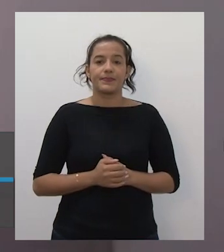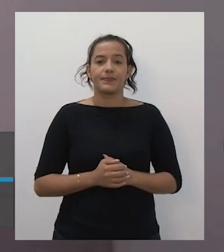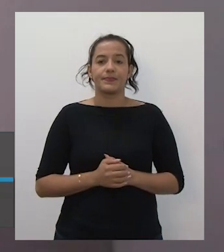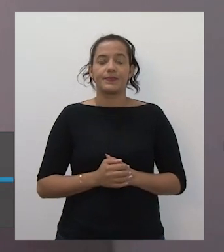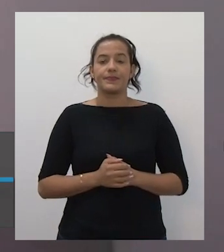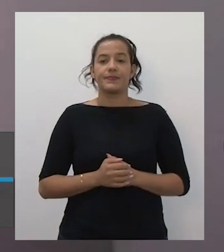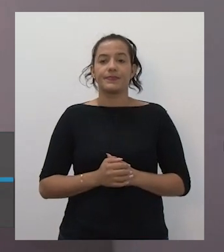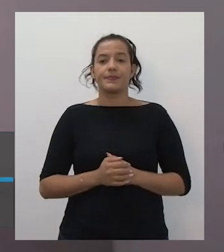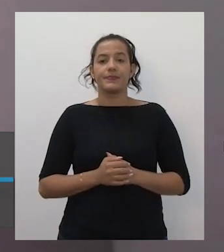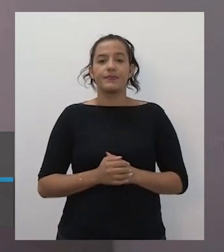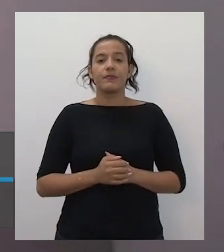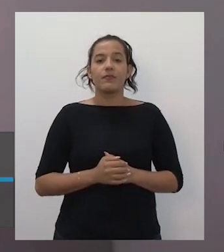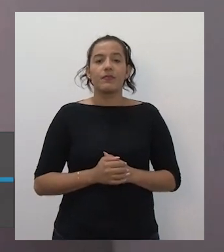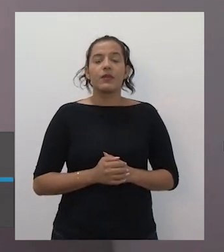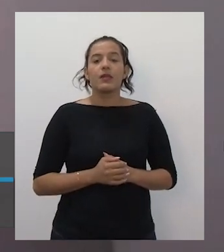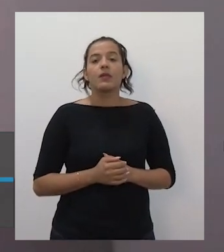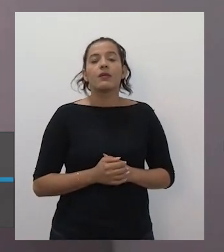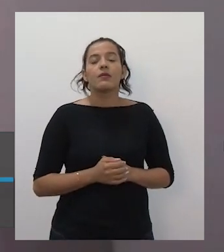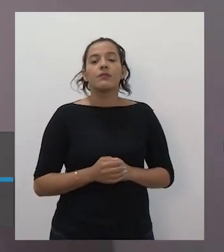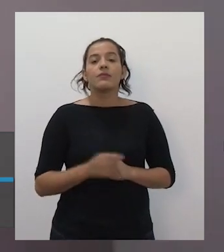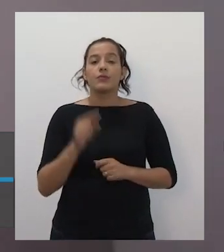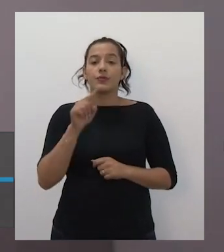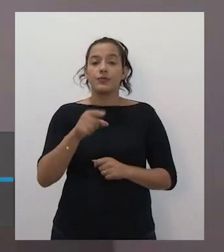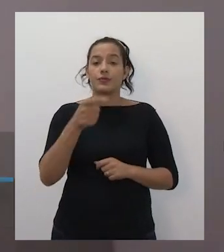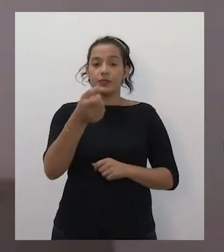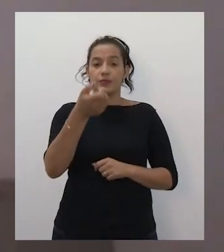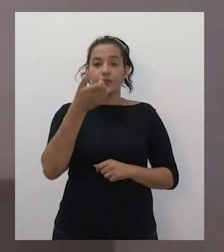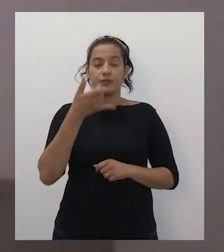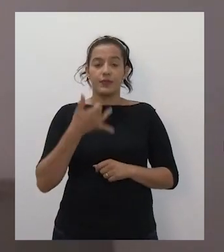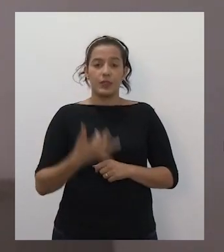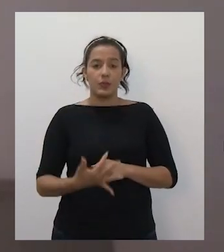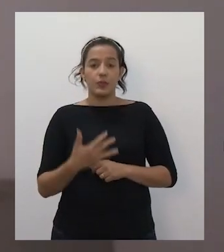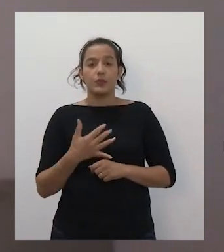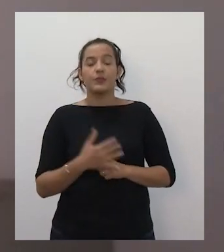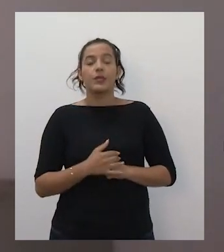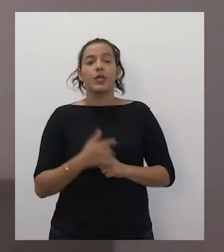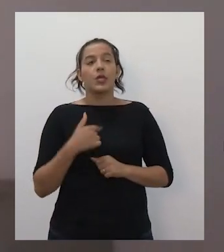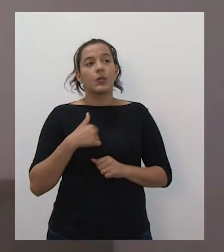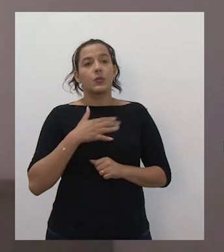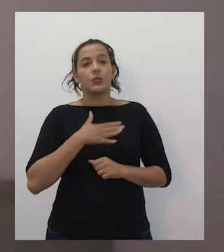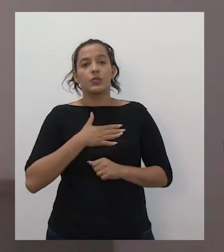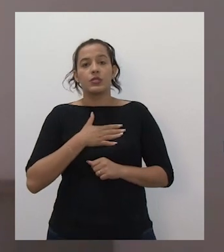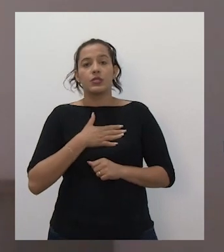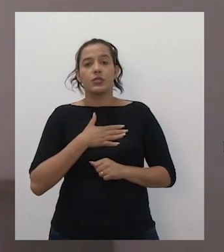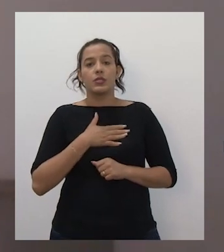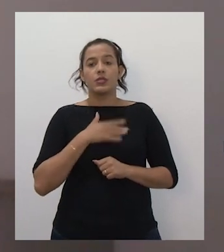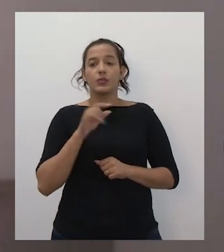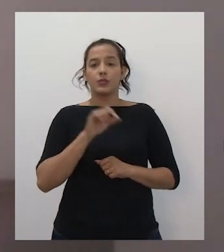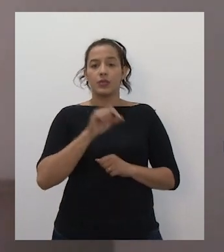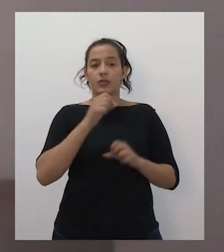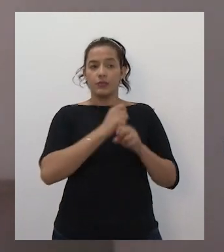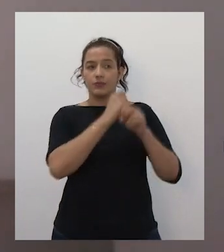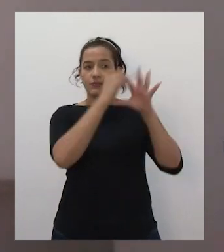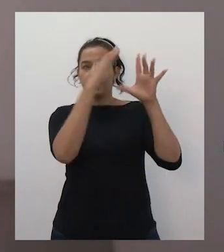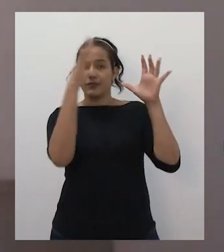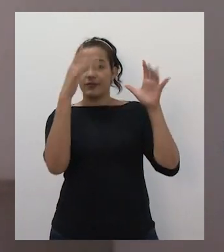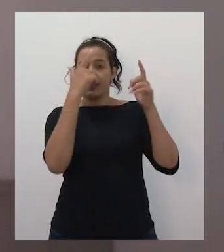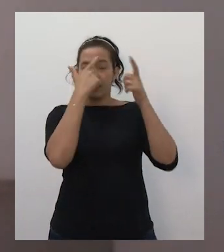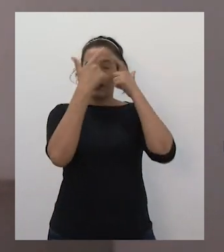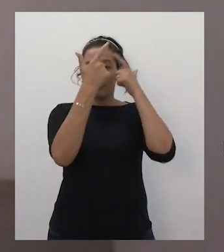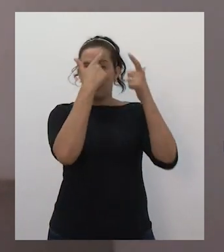Olhando assim, em especial para o que você trouxe, Nilson, sobre essa sua imaginação criativa que todo